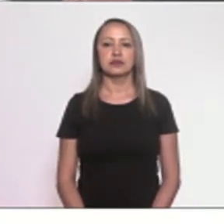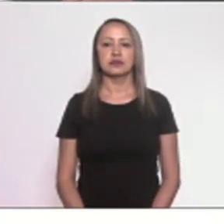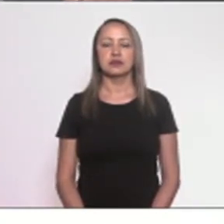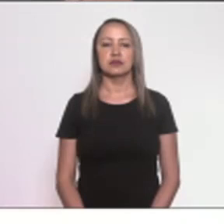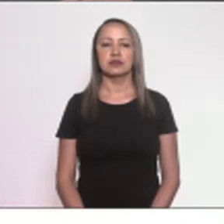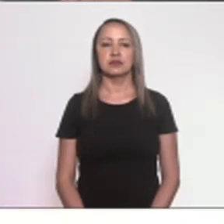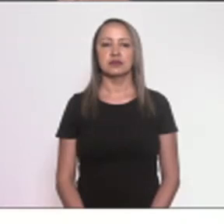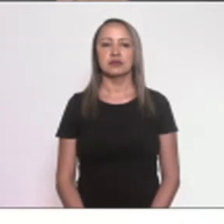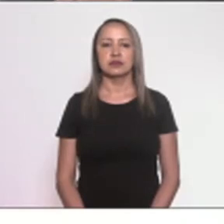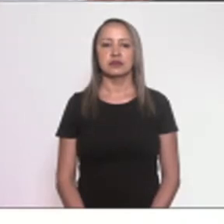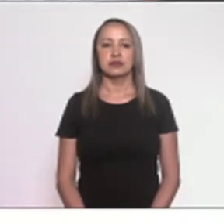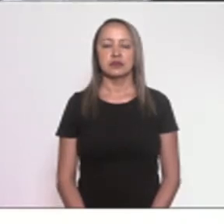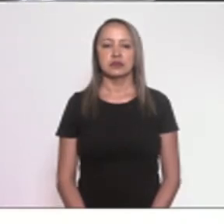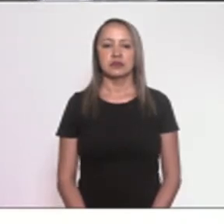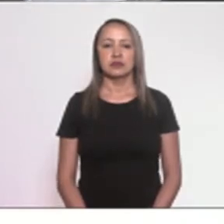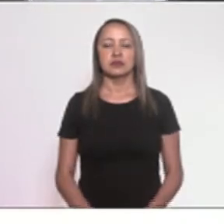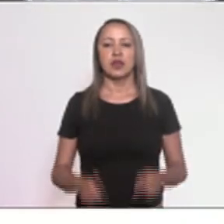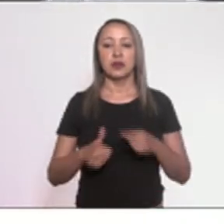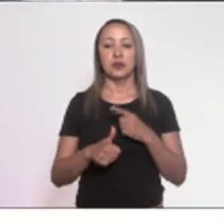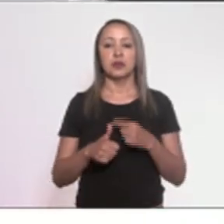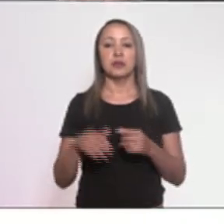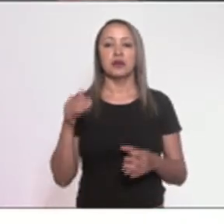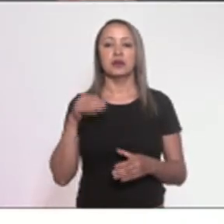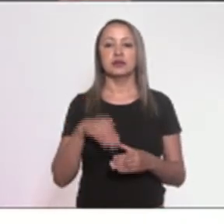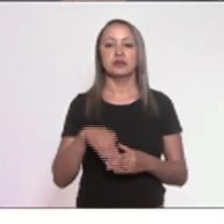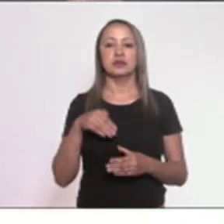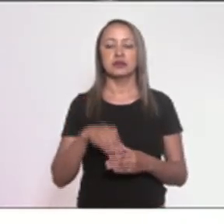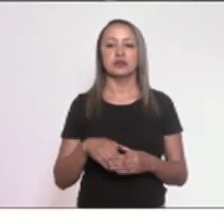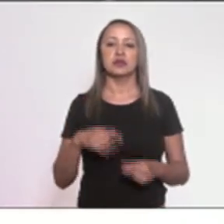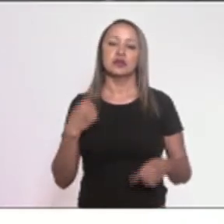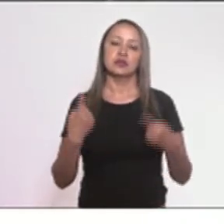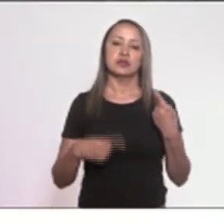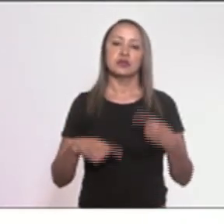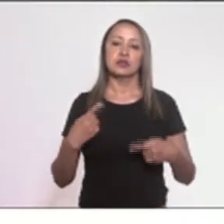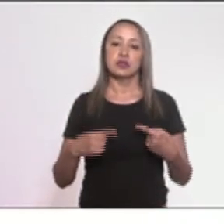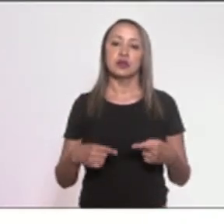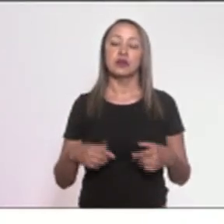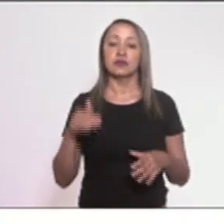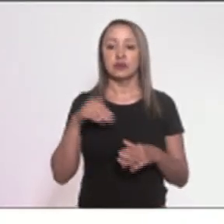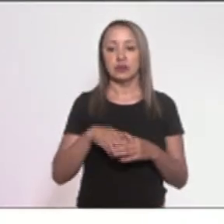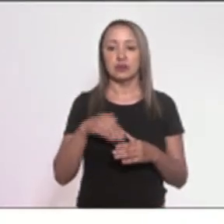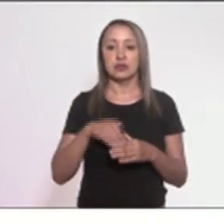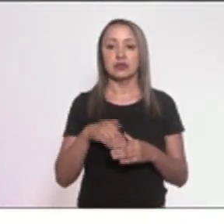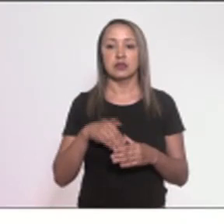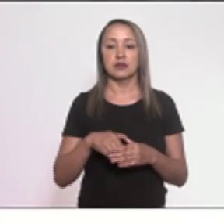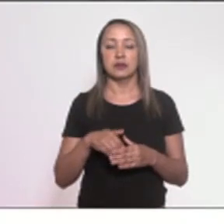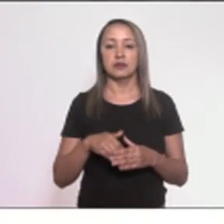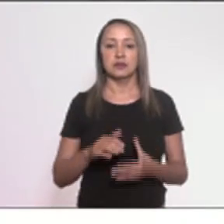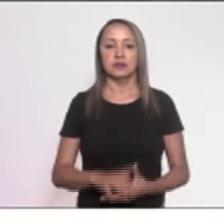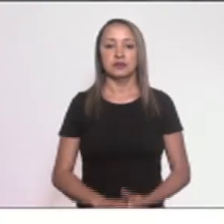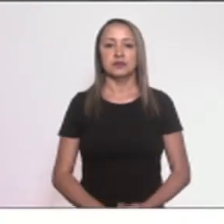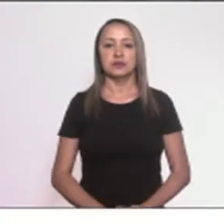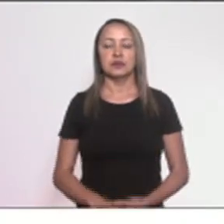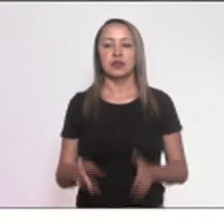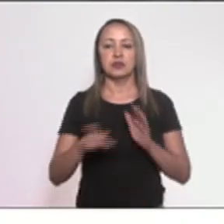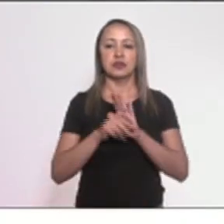Em tramitação ordinária, em primeira votação, em discussão, em votação, em primeira discussão, projeto de lei